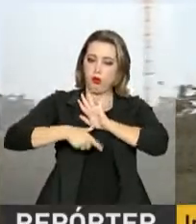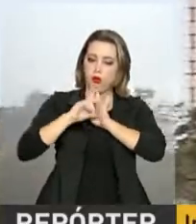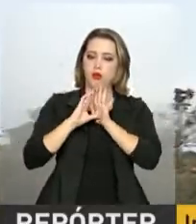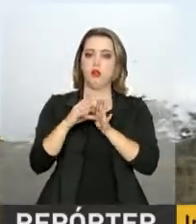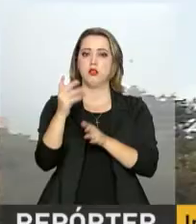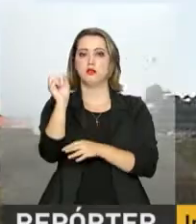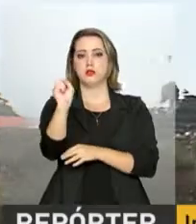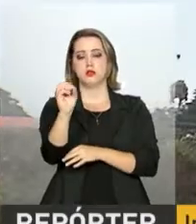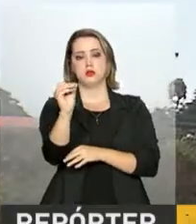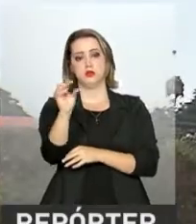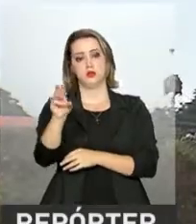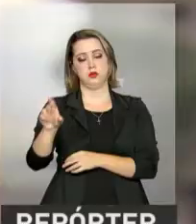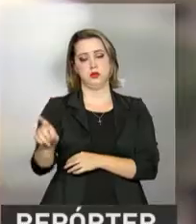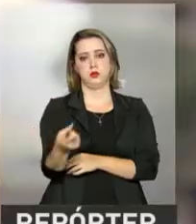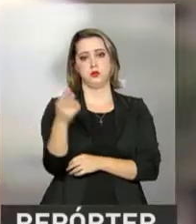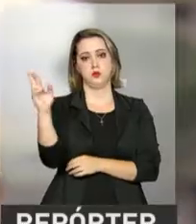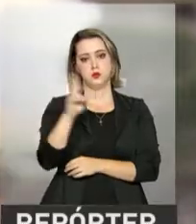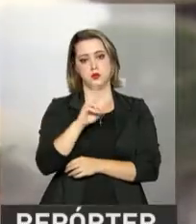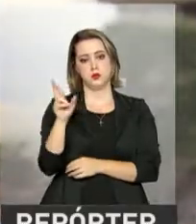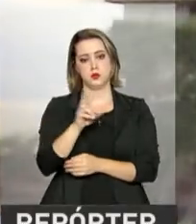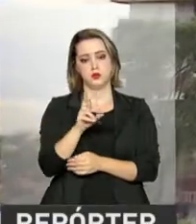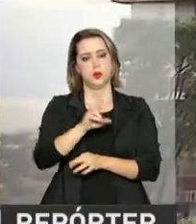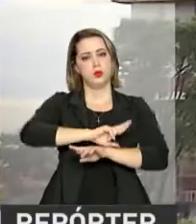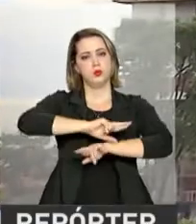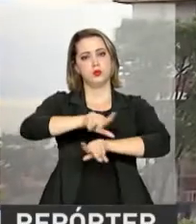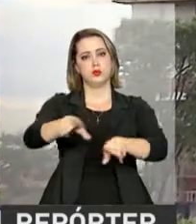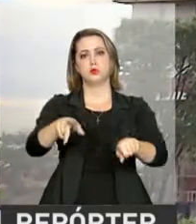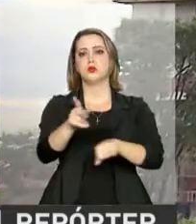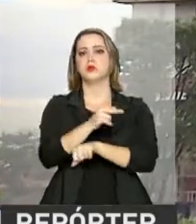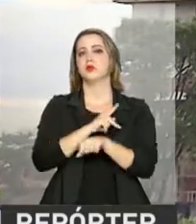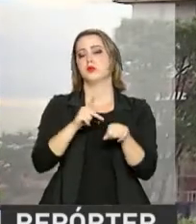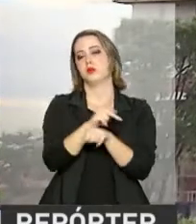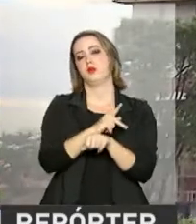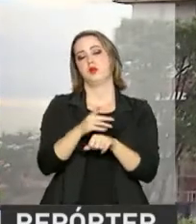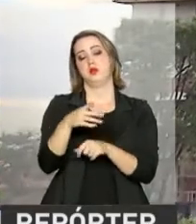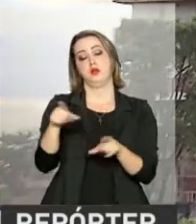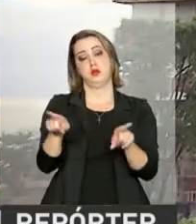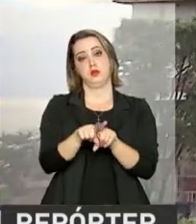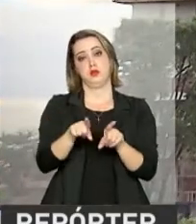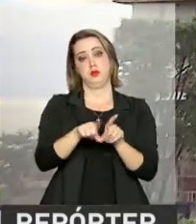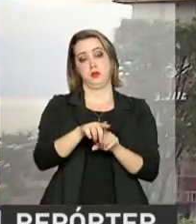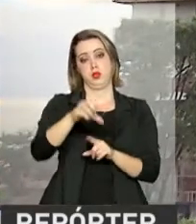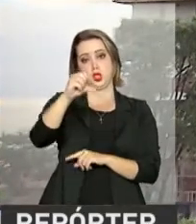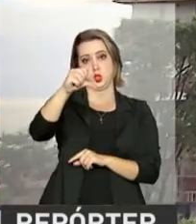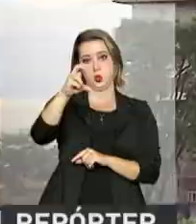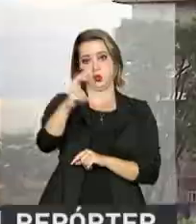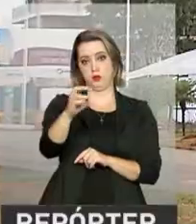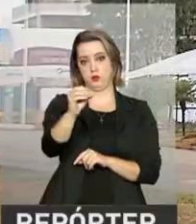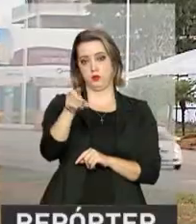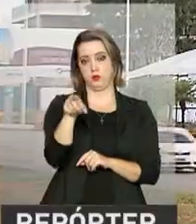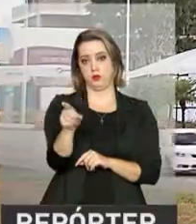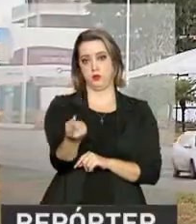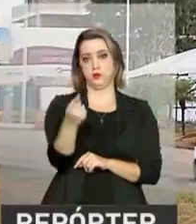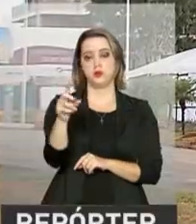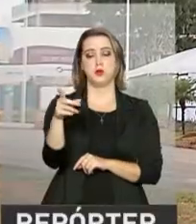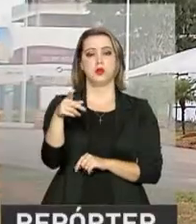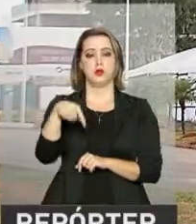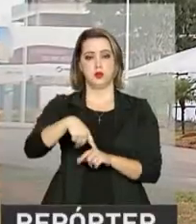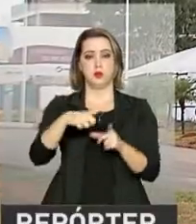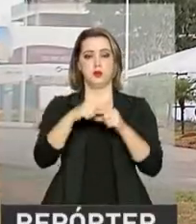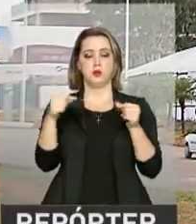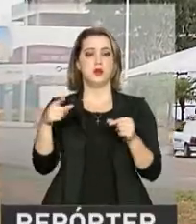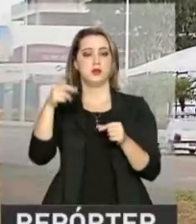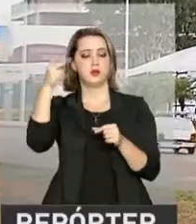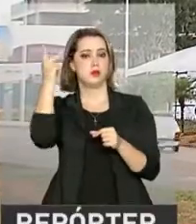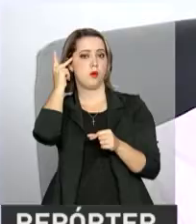de R$800 mil na maior parte do país e R$950 mil para o Distrito Federal, São Paulo, Minas Gerais